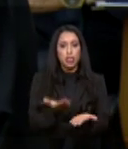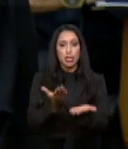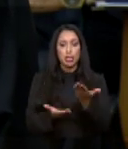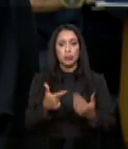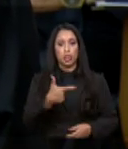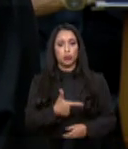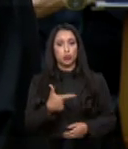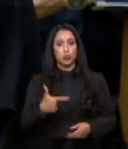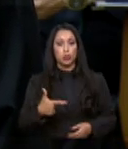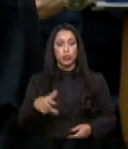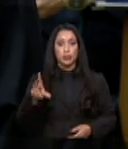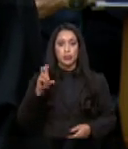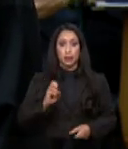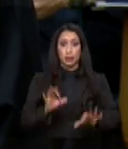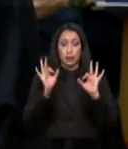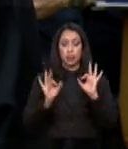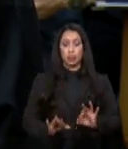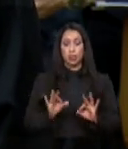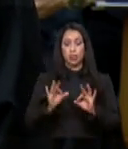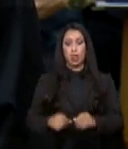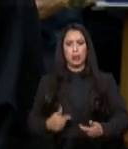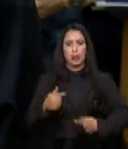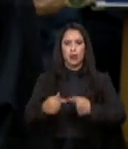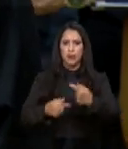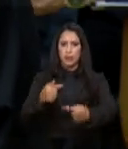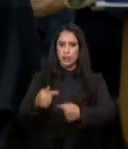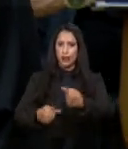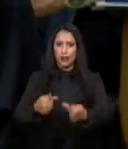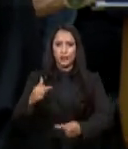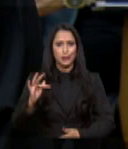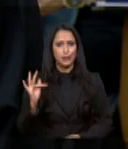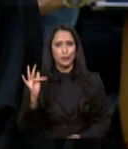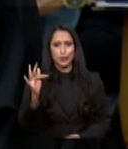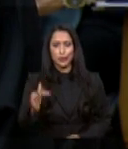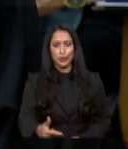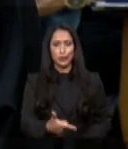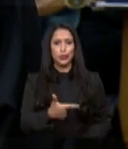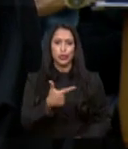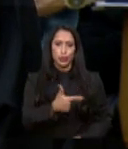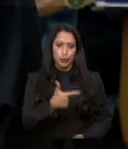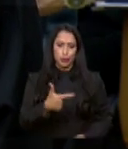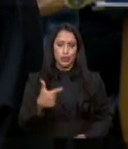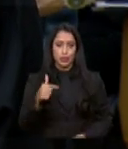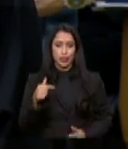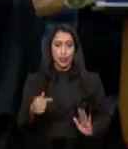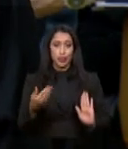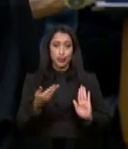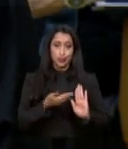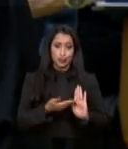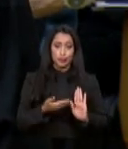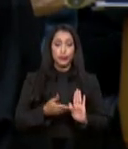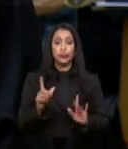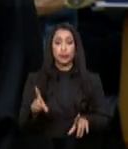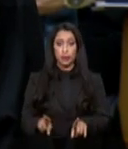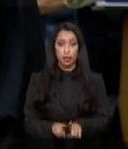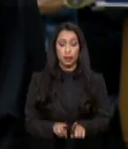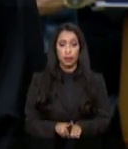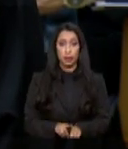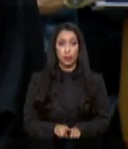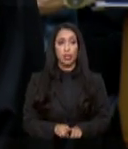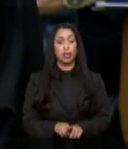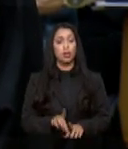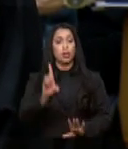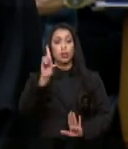225, a dignidade para a geração que virão depois de nós, no 227, e também o direito originário dos